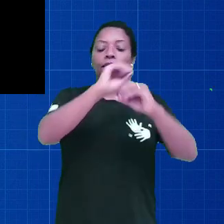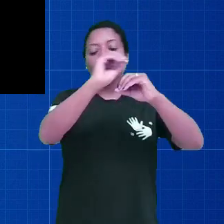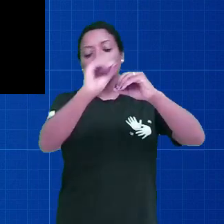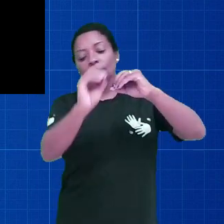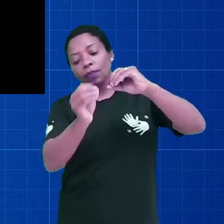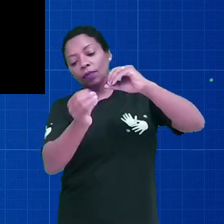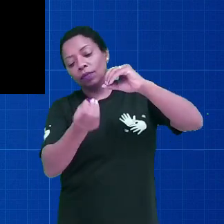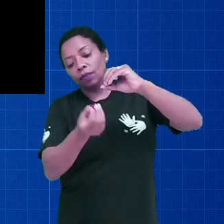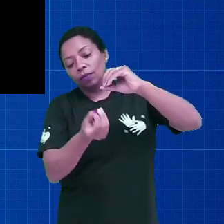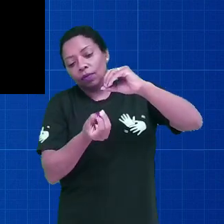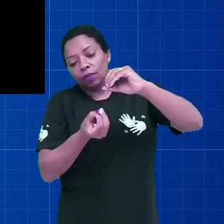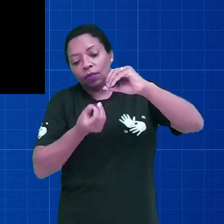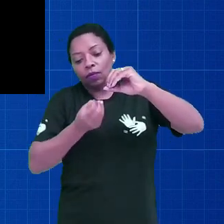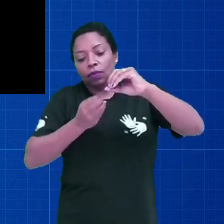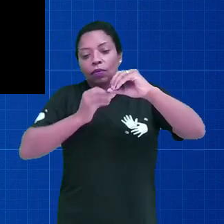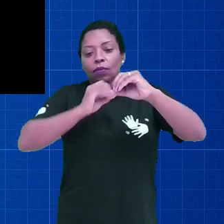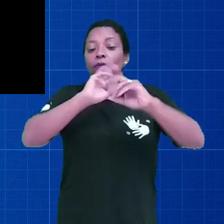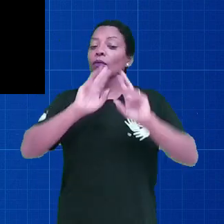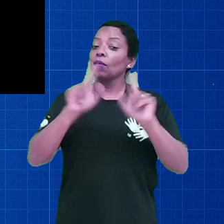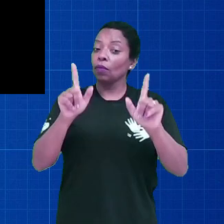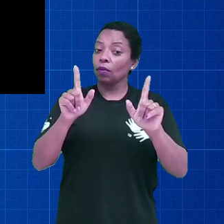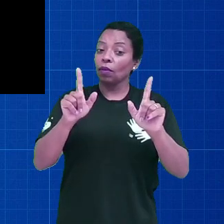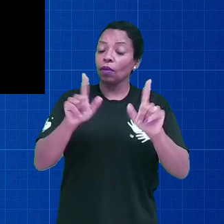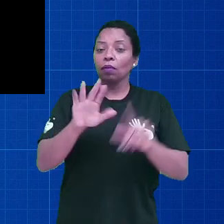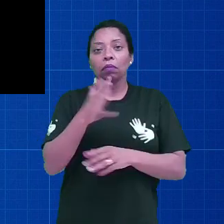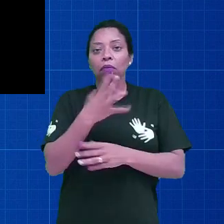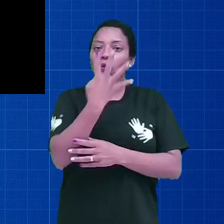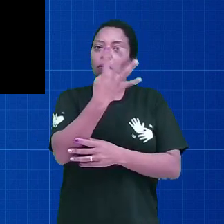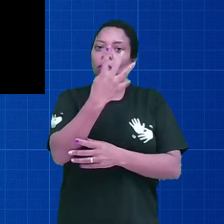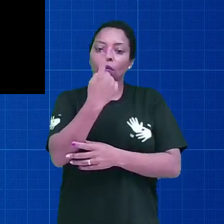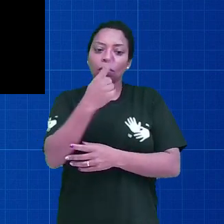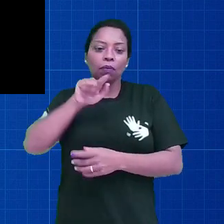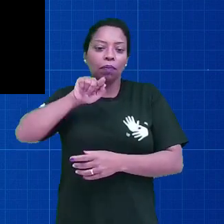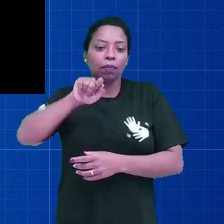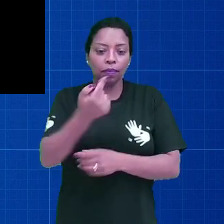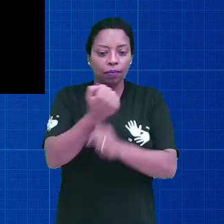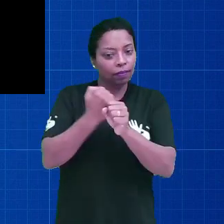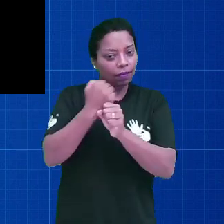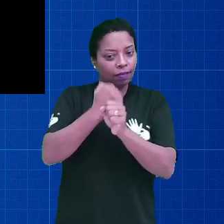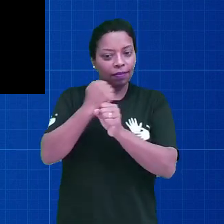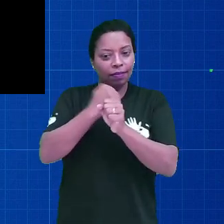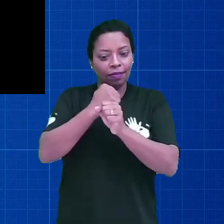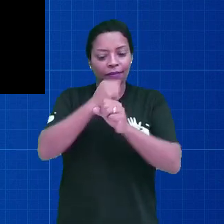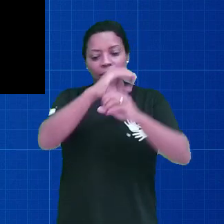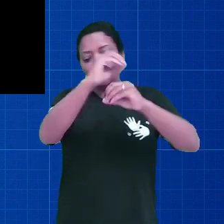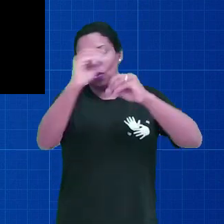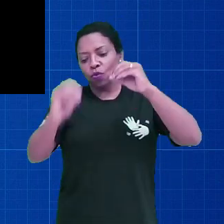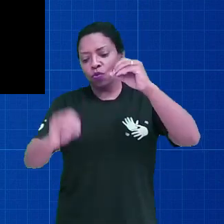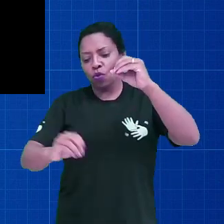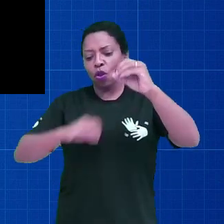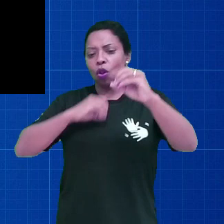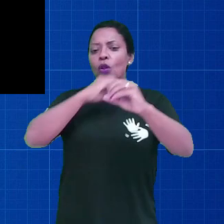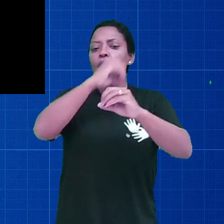ao longo do tempo. Só que esse tempo, esse ciclo é de 41 mil anos. Quando você muda